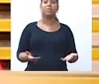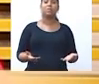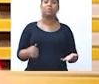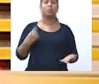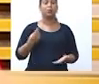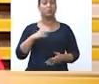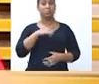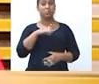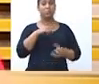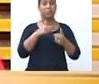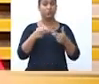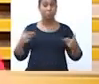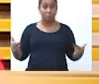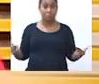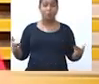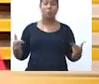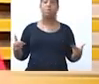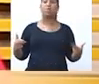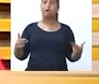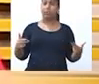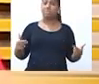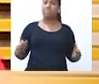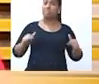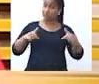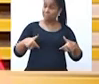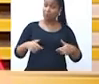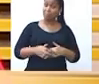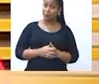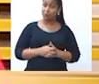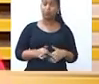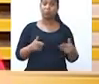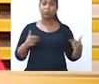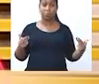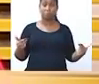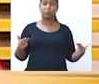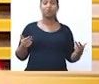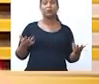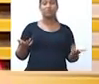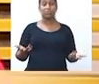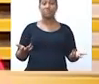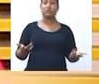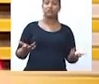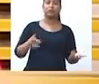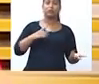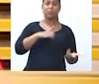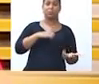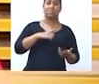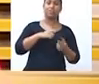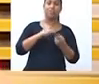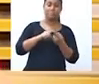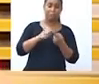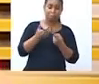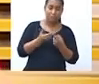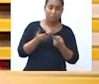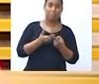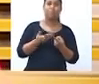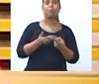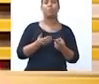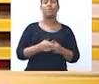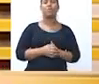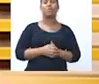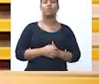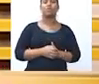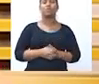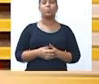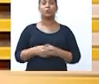nós temos elementos desafiadores na área. Então, essa questão de extrair fundo, de latentes, essa